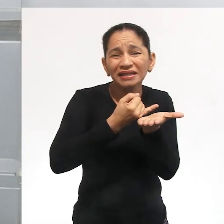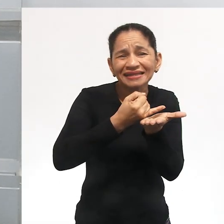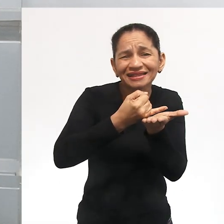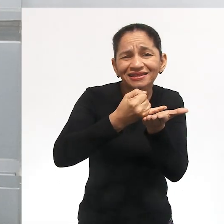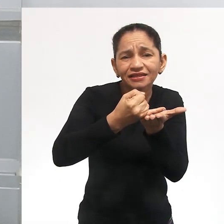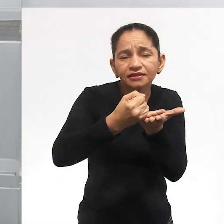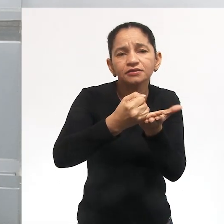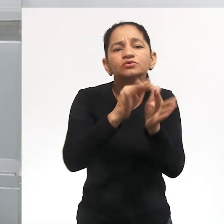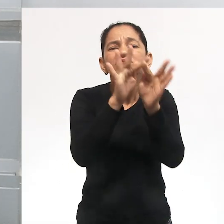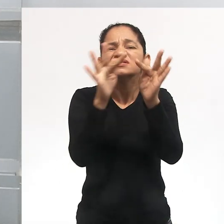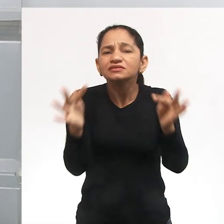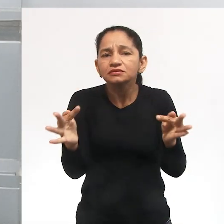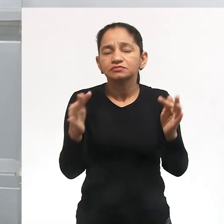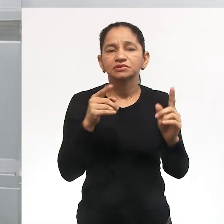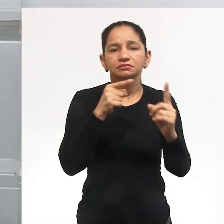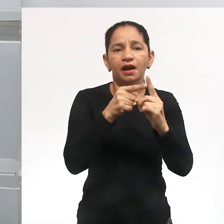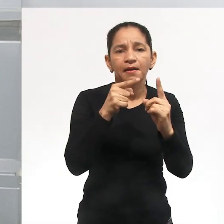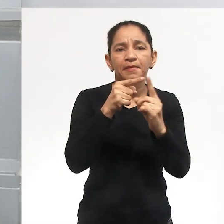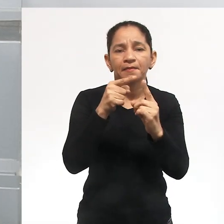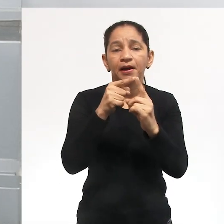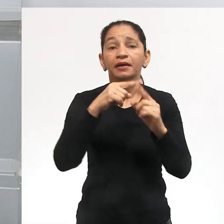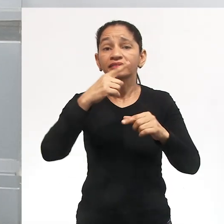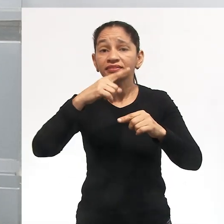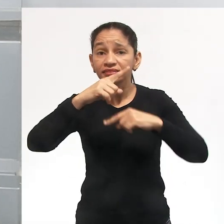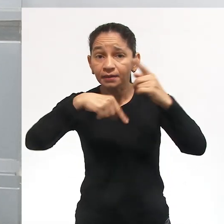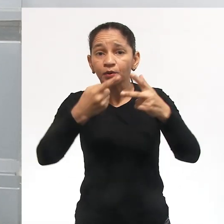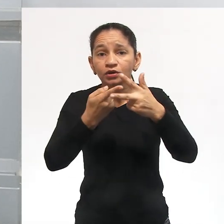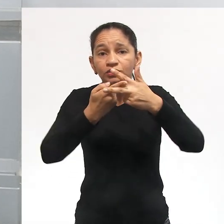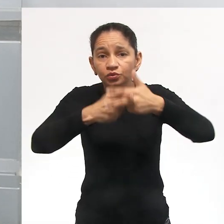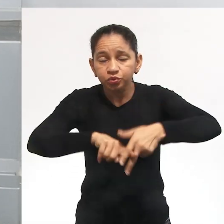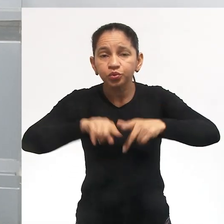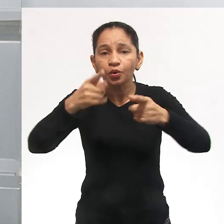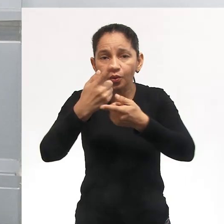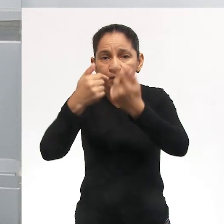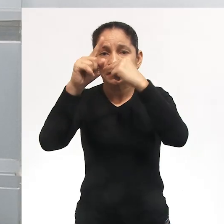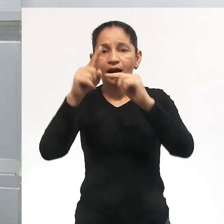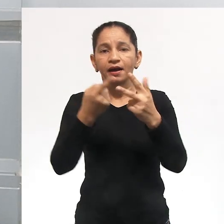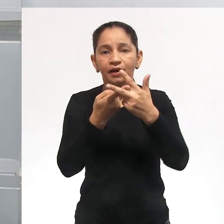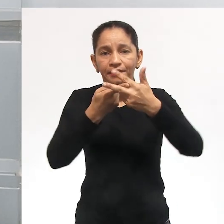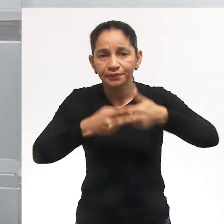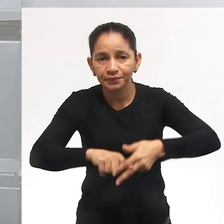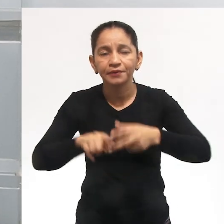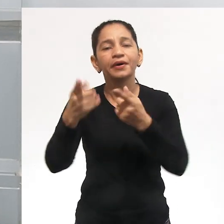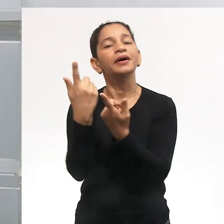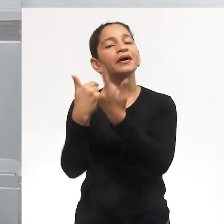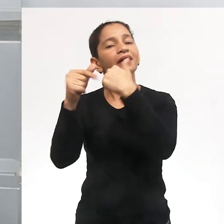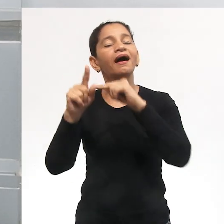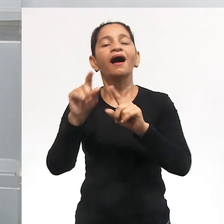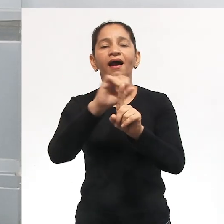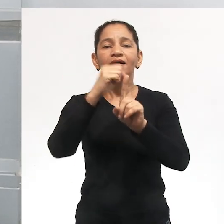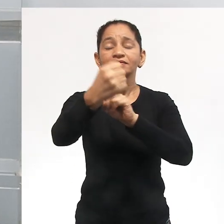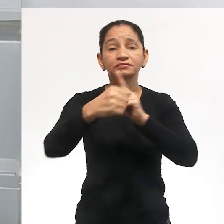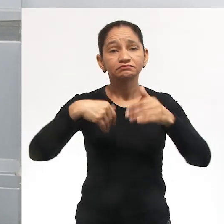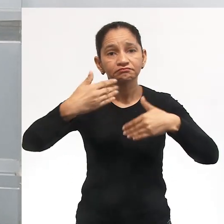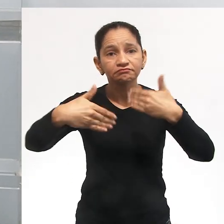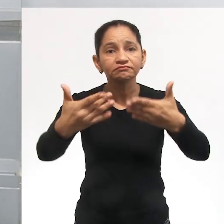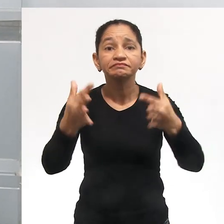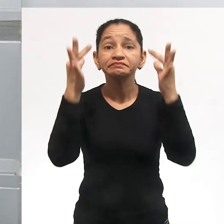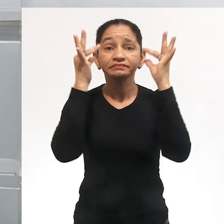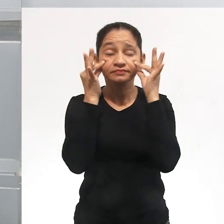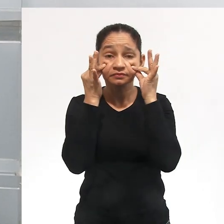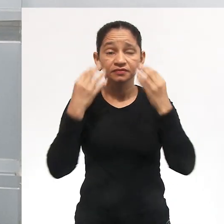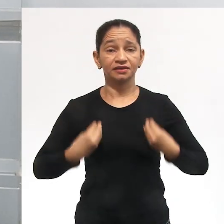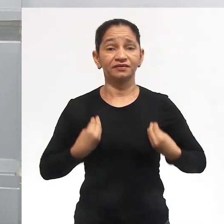início, né, das pesquisas, as evidências dos resultados alcançados, e uma evolução de todo o processo conforme a sociedade